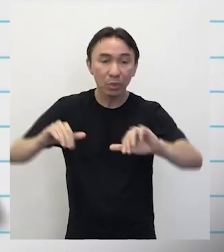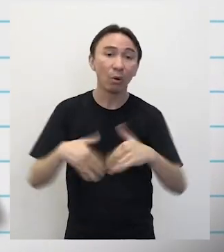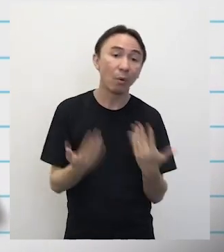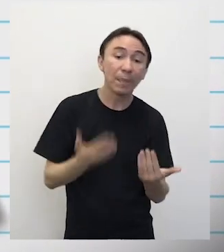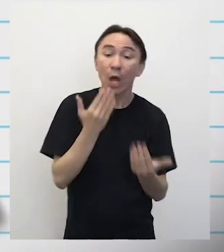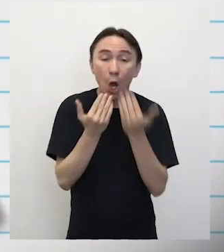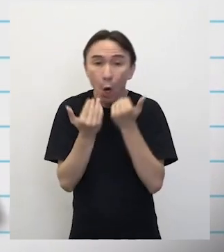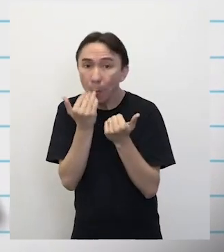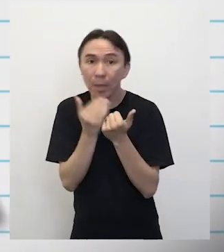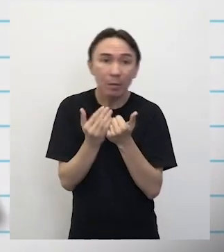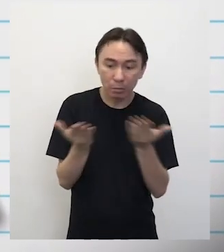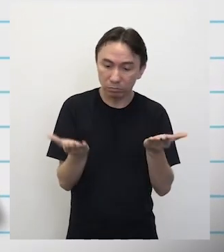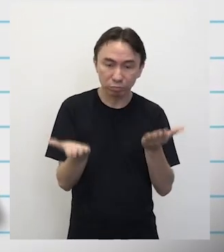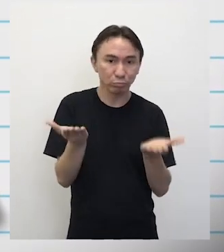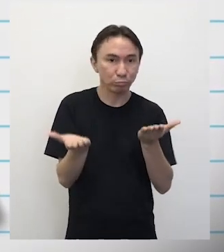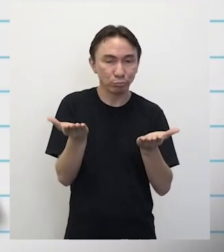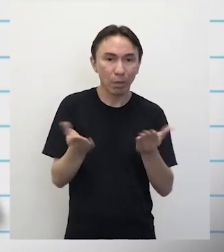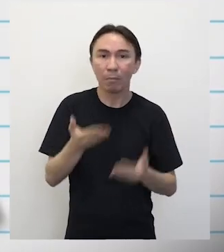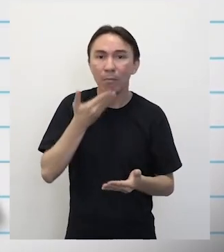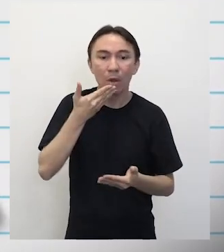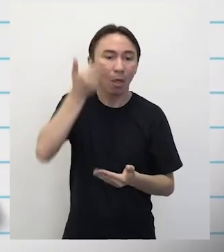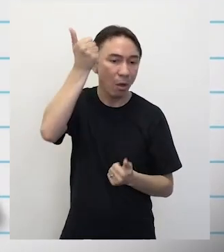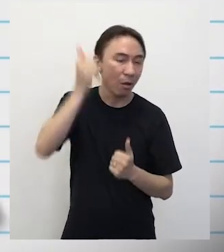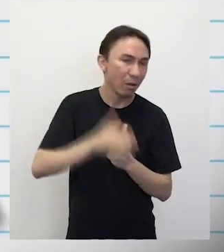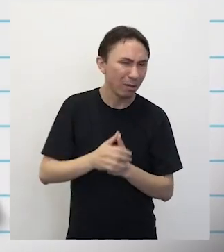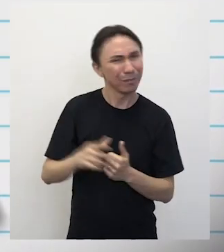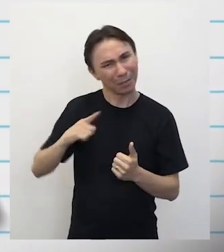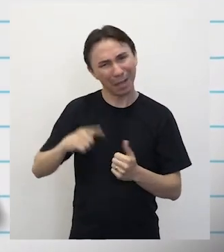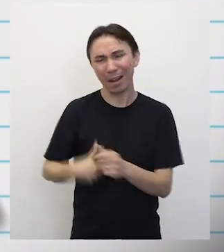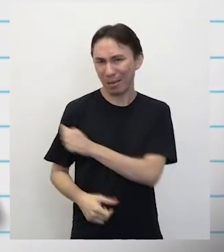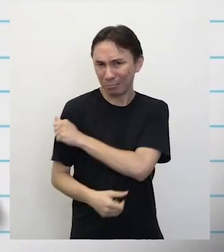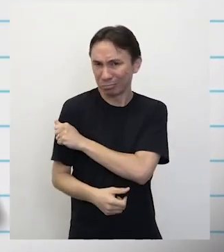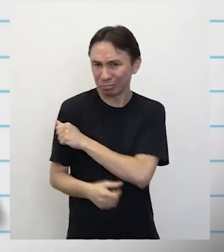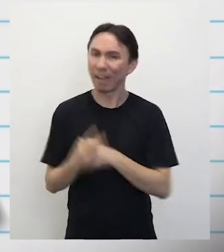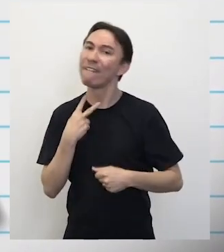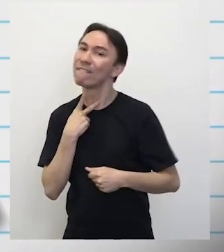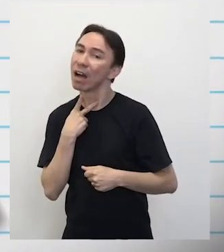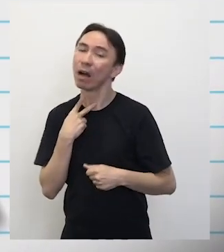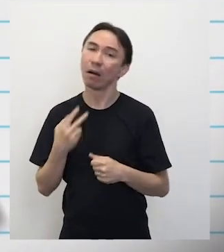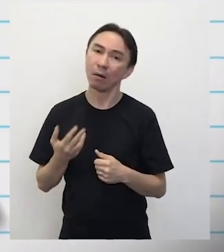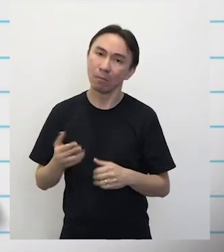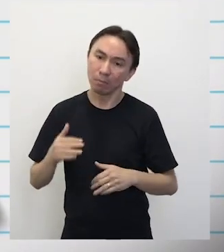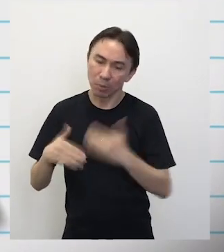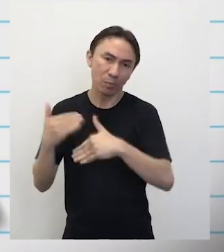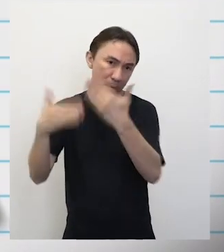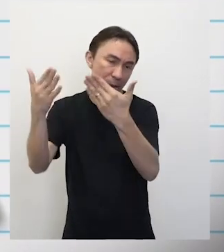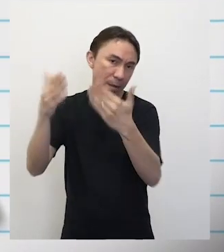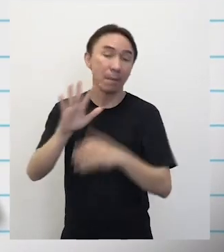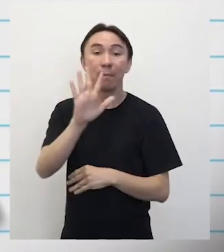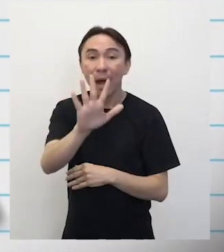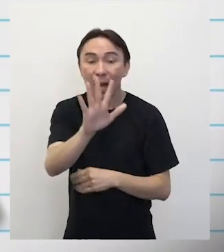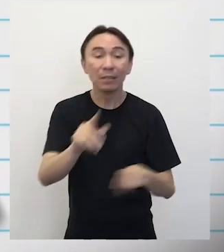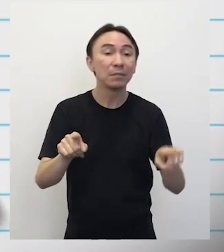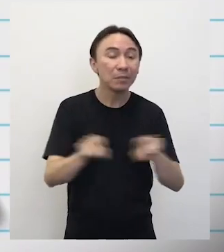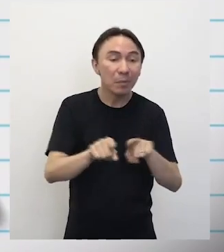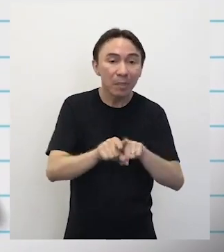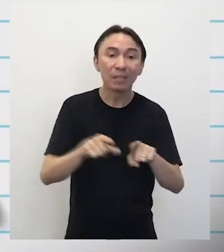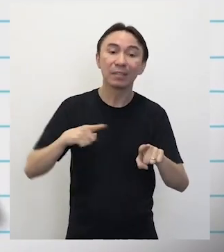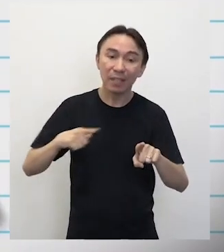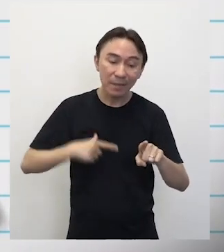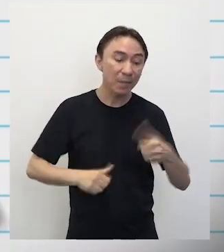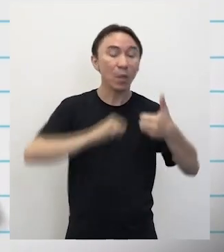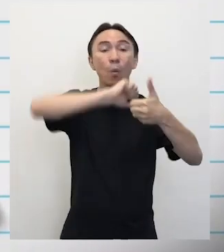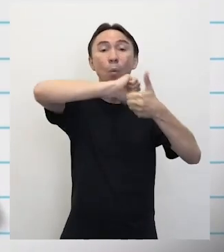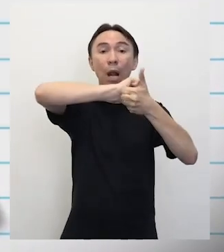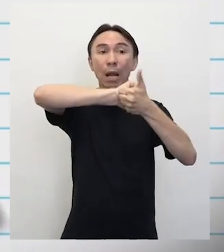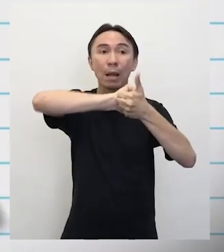balanceada. Ou seja, houve aumento de vagas, o que é bom, pois dá a mais pessoas a oportunidade de estudar, mas também ocorreu um incremento de qualidade,